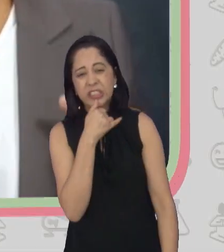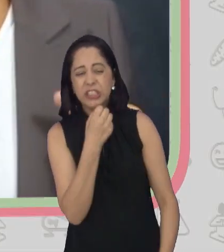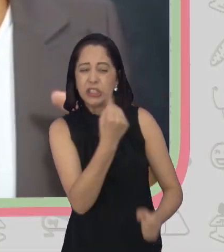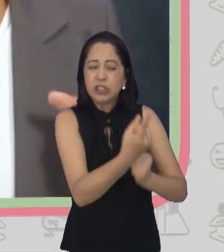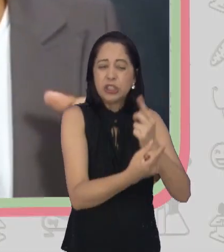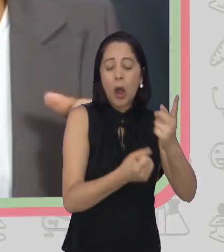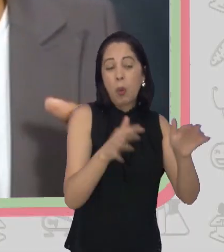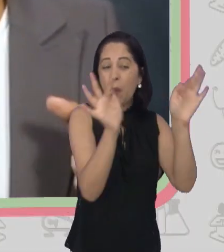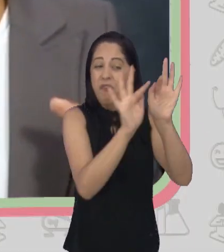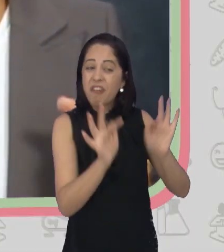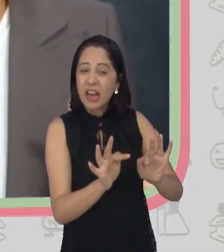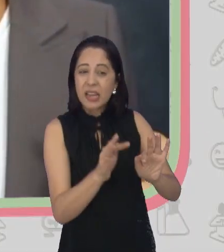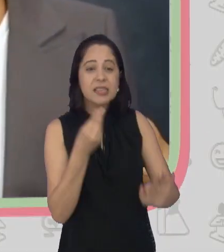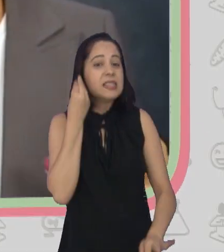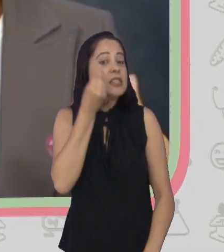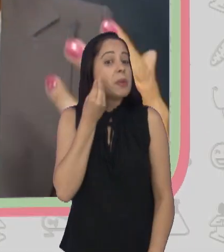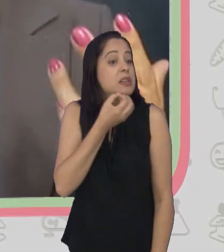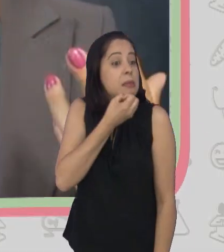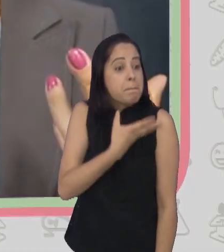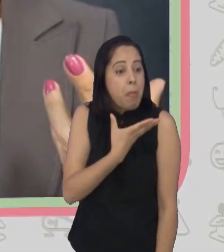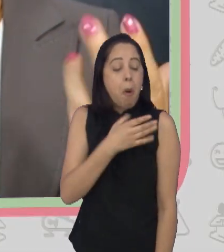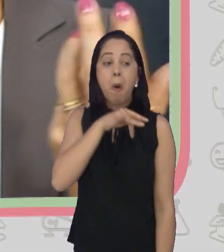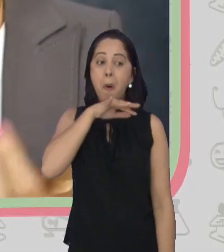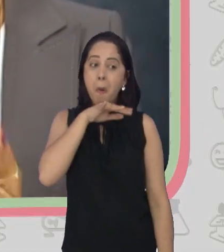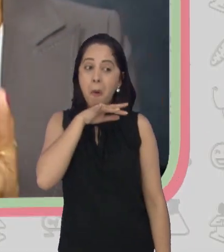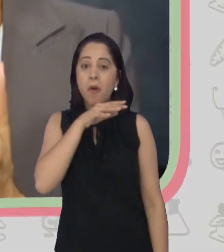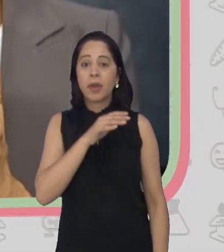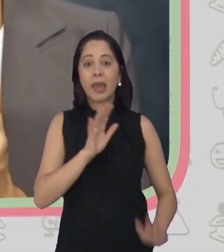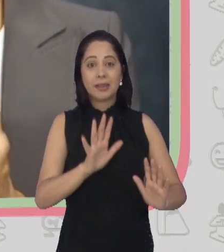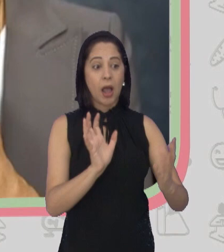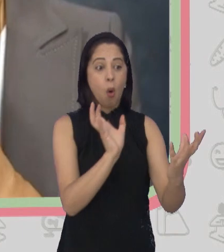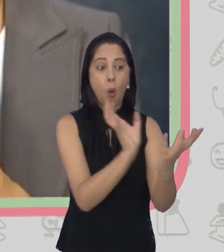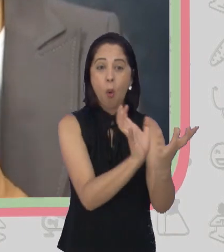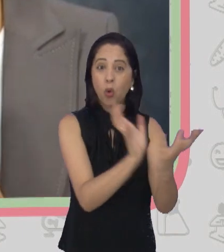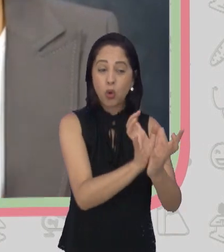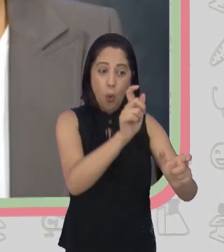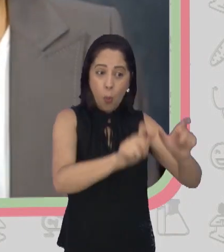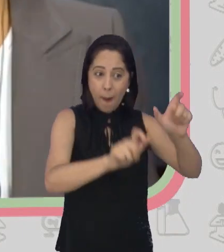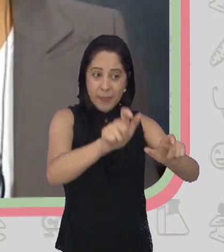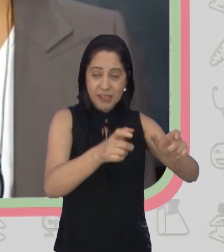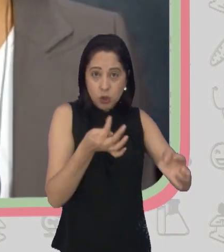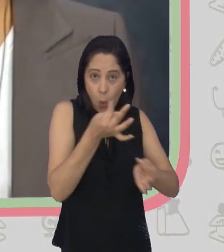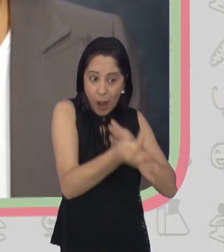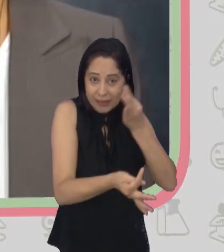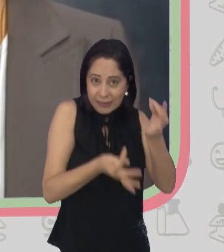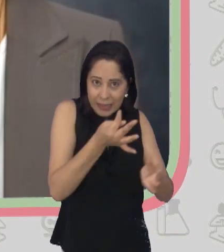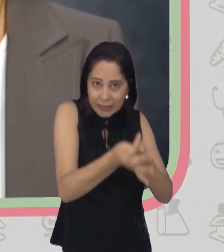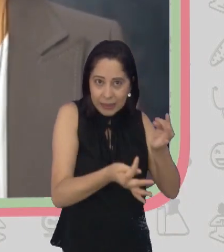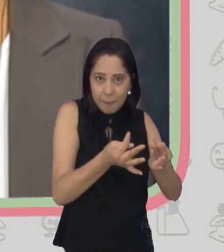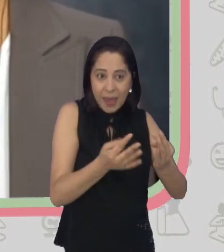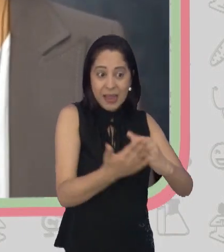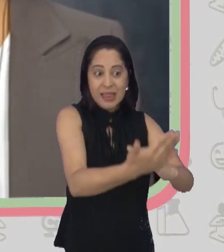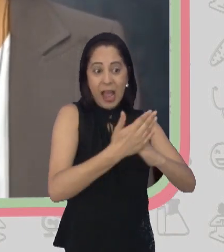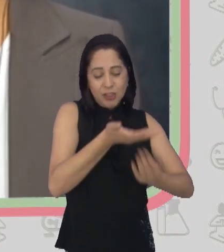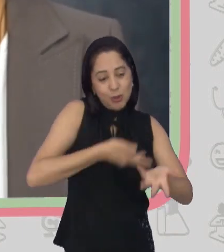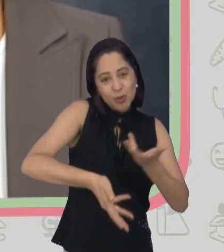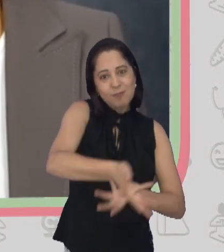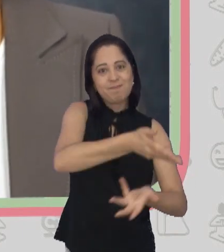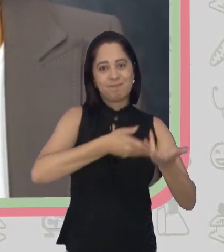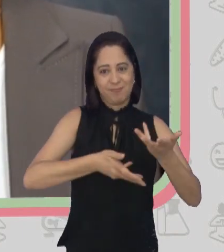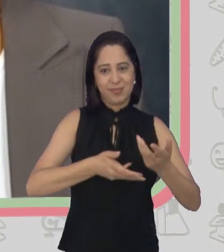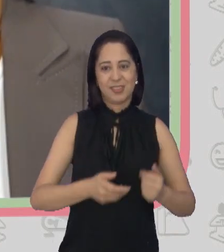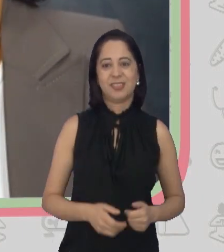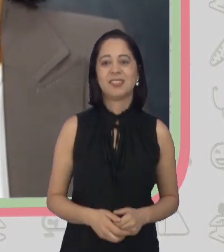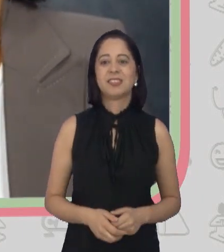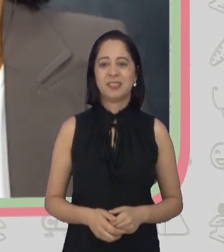boa, outros tendo experiência ruim. Então, o grupo acaba sendo perfeito para tratar o medo de dirigir.